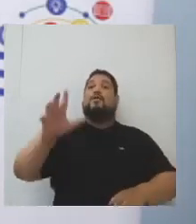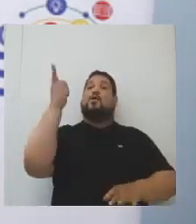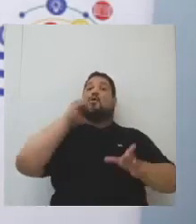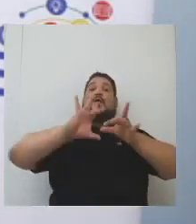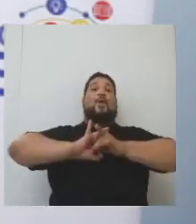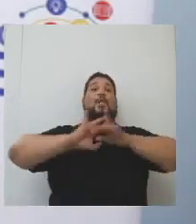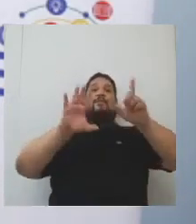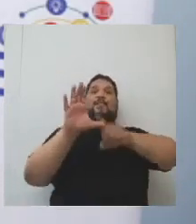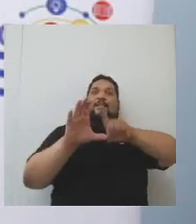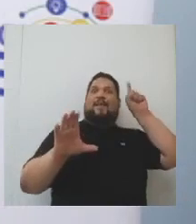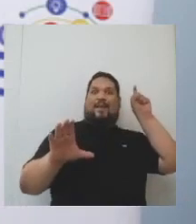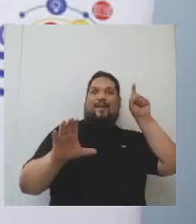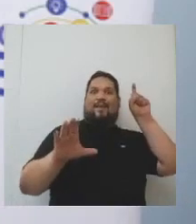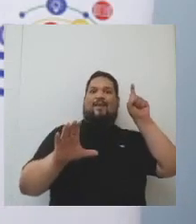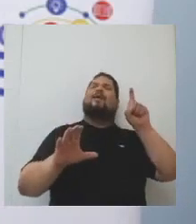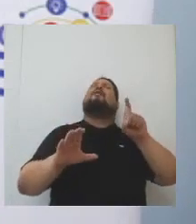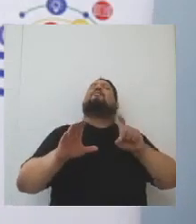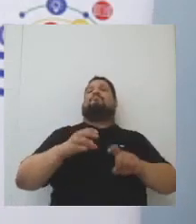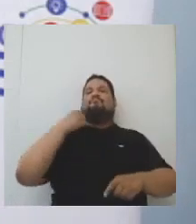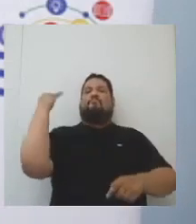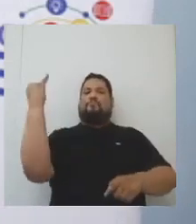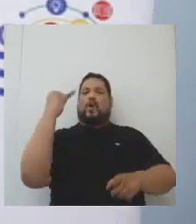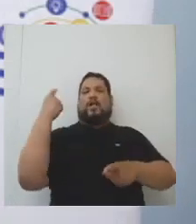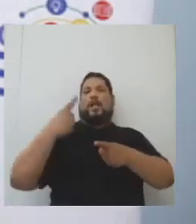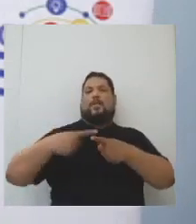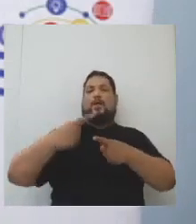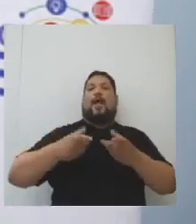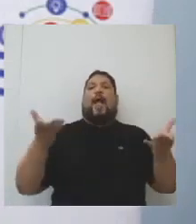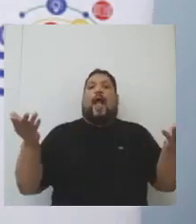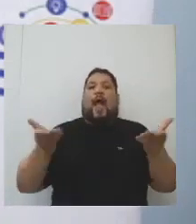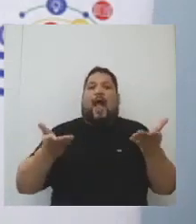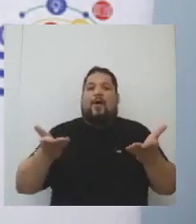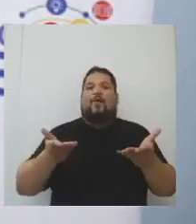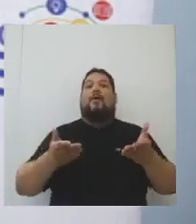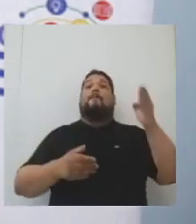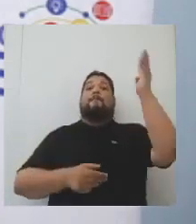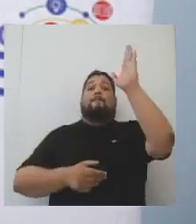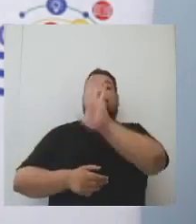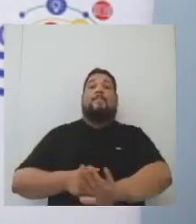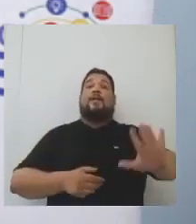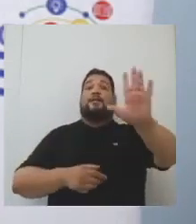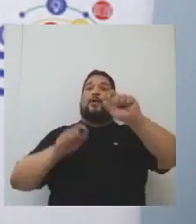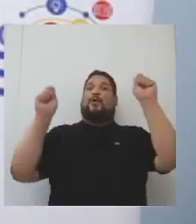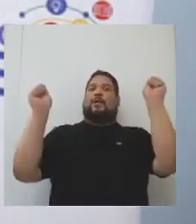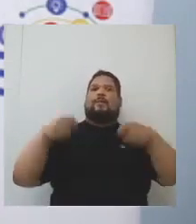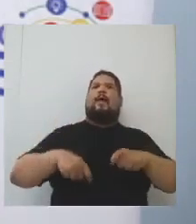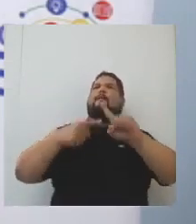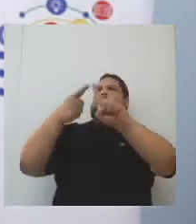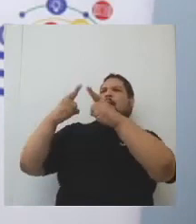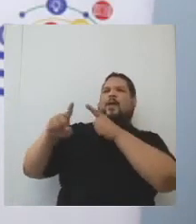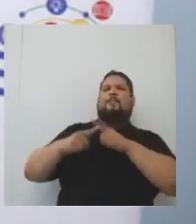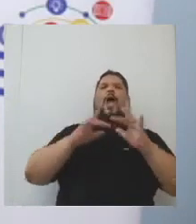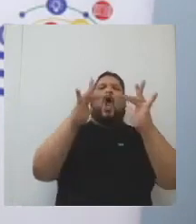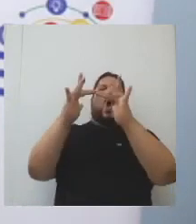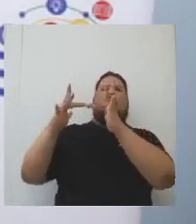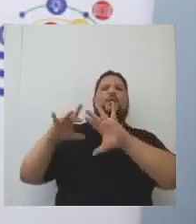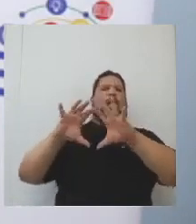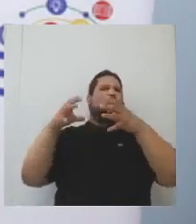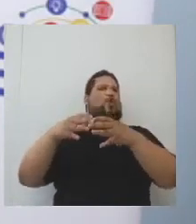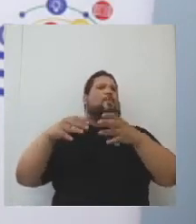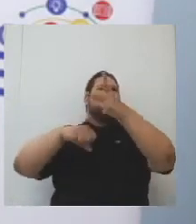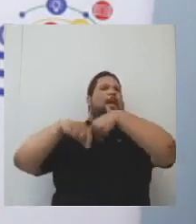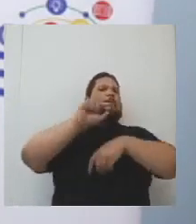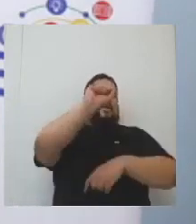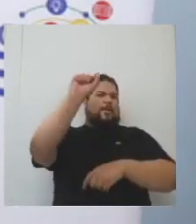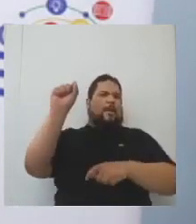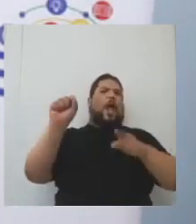independente. Isso é muito importante. Porque nesse momento que o Brasil passa agora a poder negociar com outras nações,